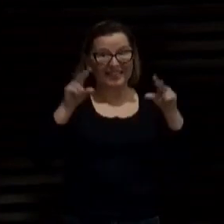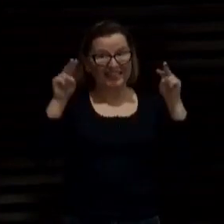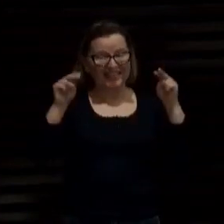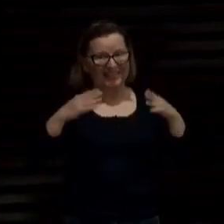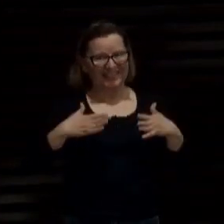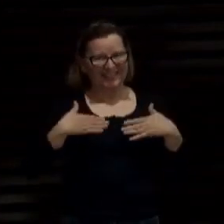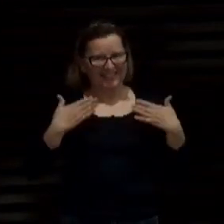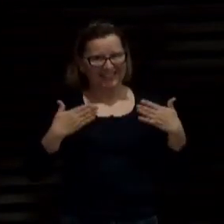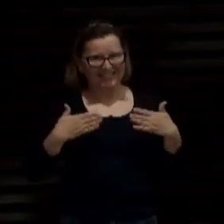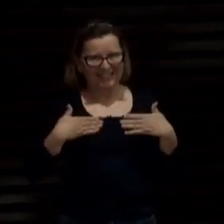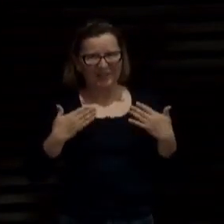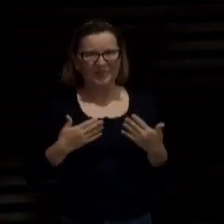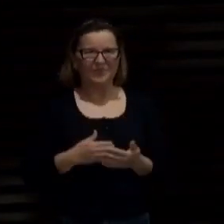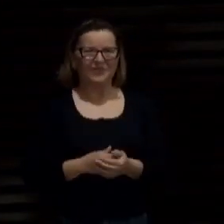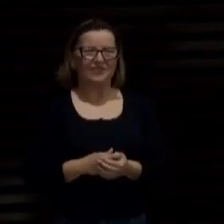alegria.